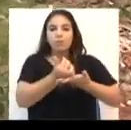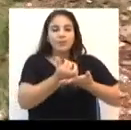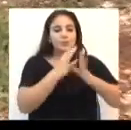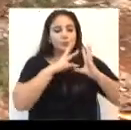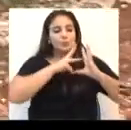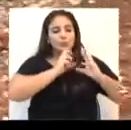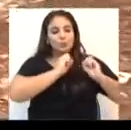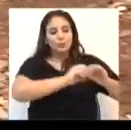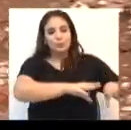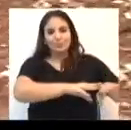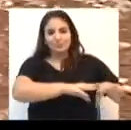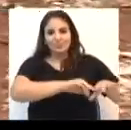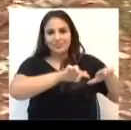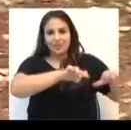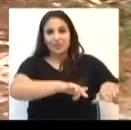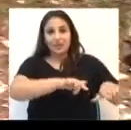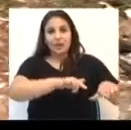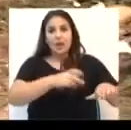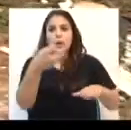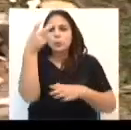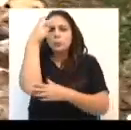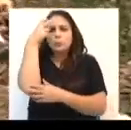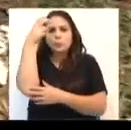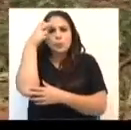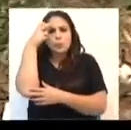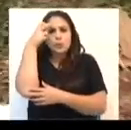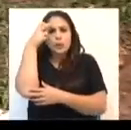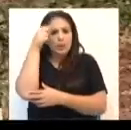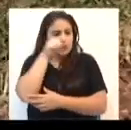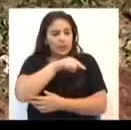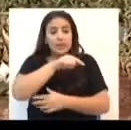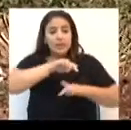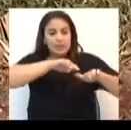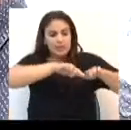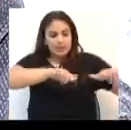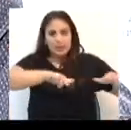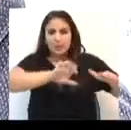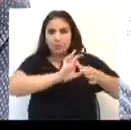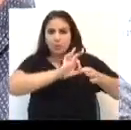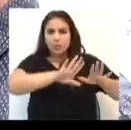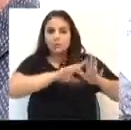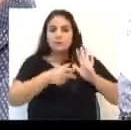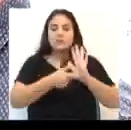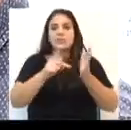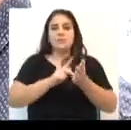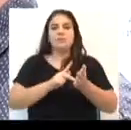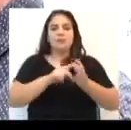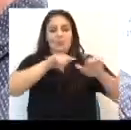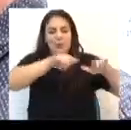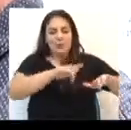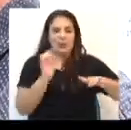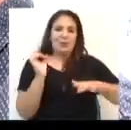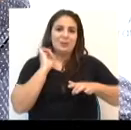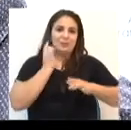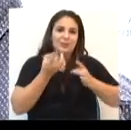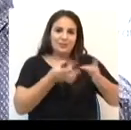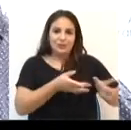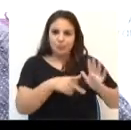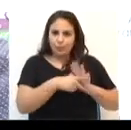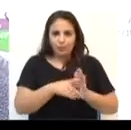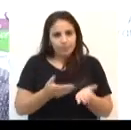uma cultura que existe, que terreno baldio é sinônimo de depósito de lixo. Outro terreno, agora no